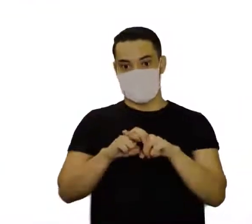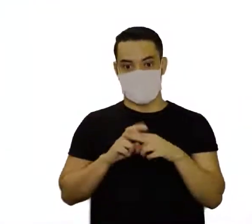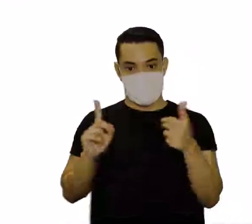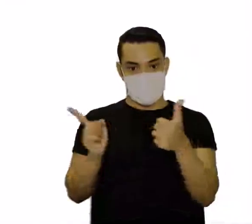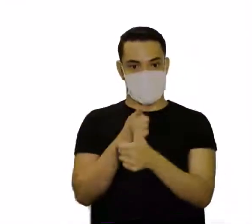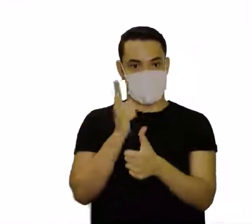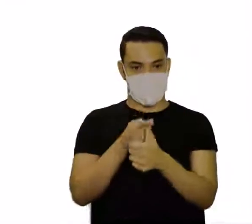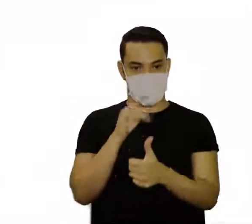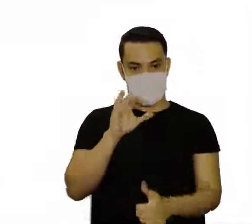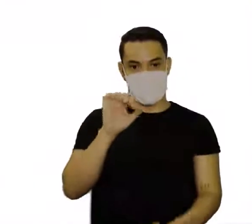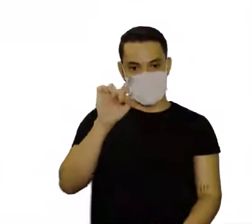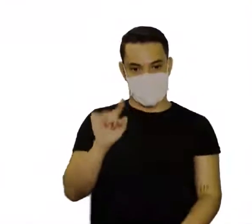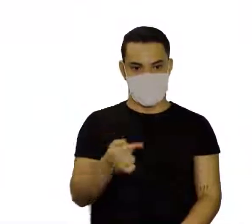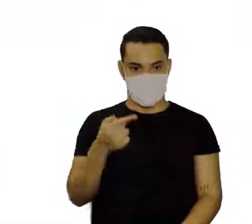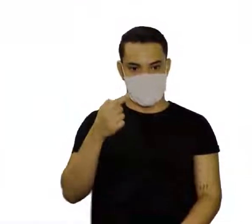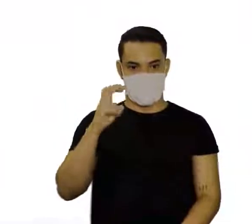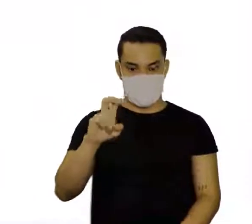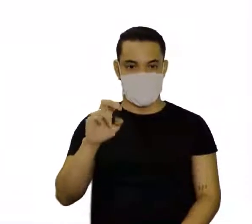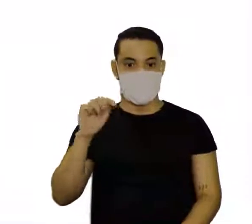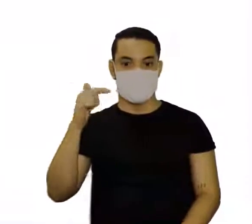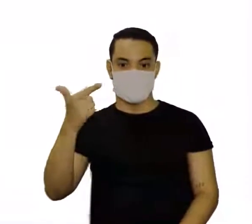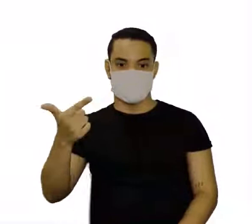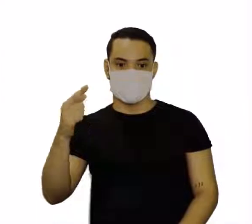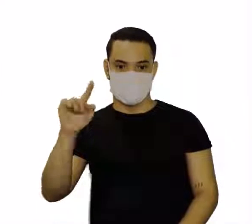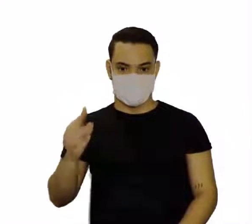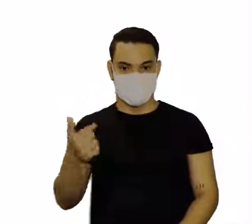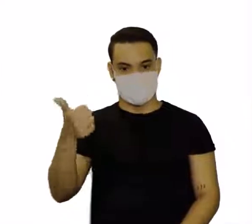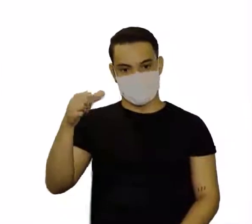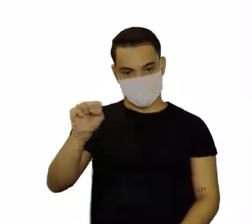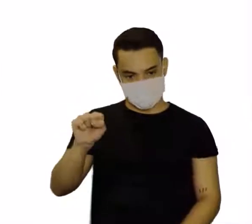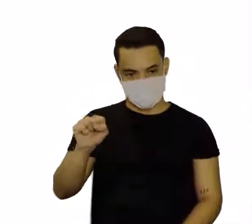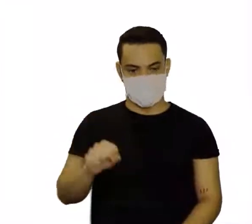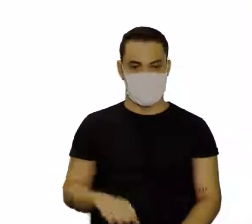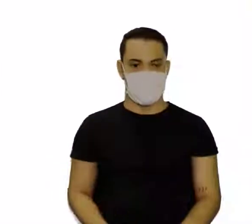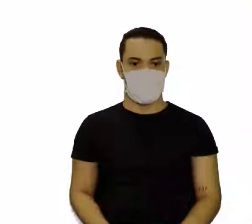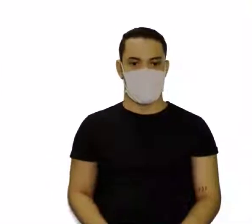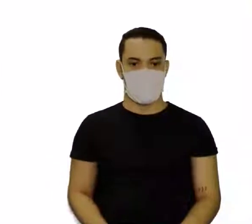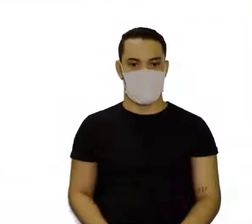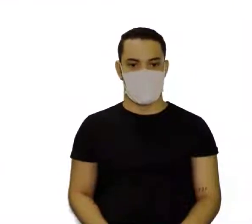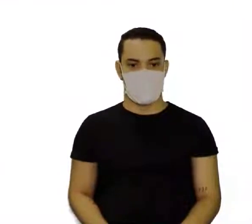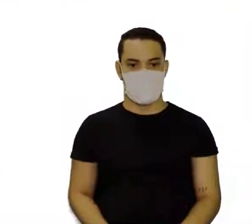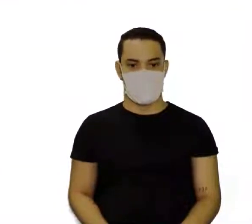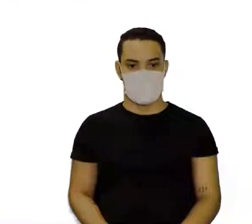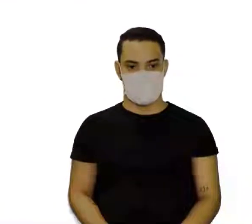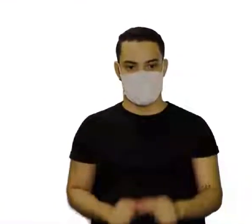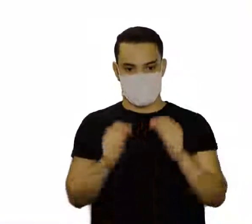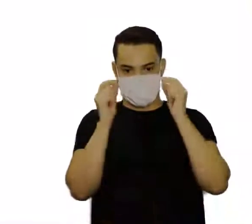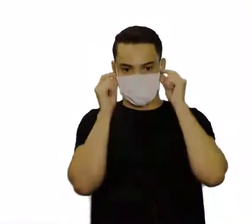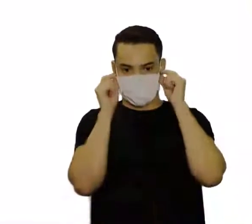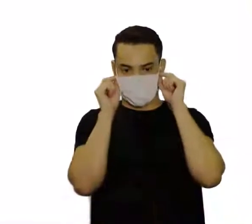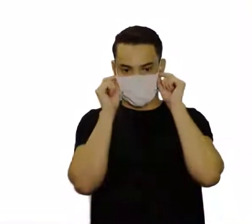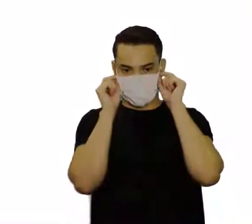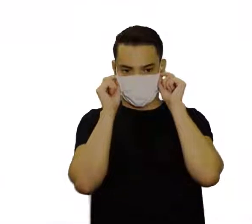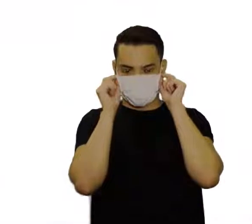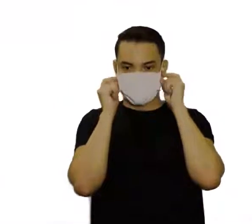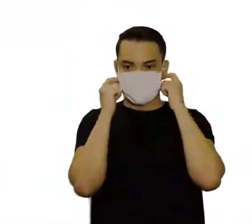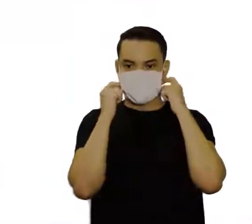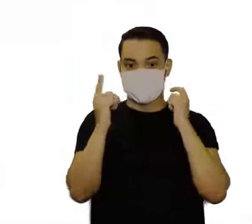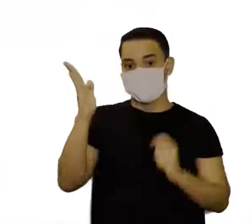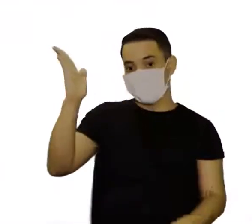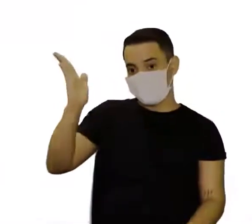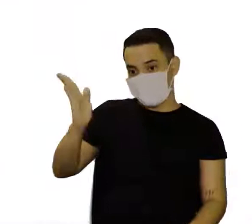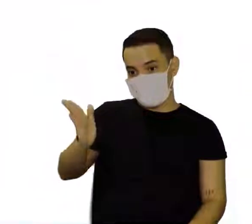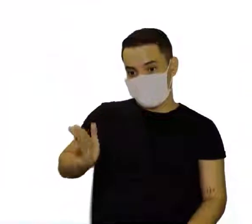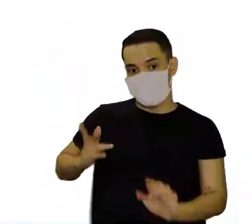um é 0,5, 2,18, 10, 4,36, 2, 8,72 e